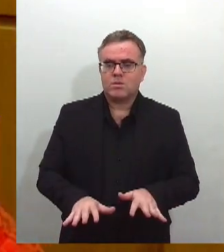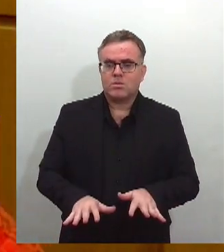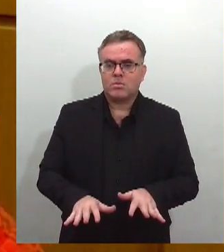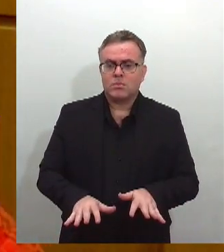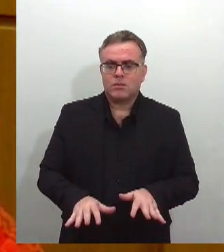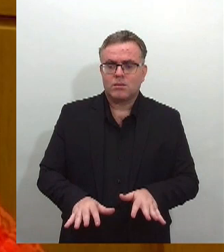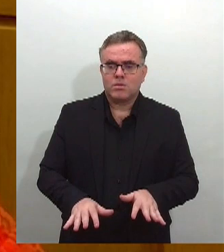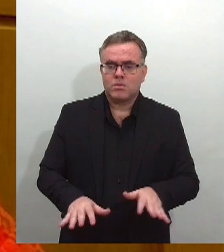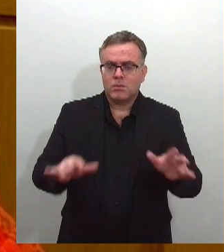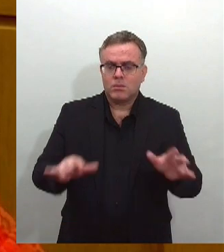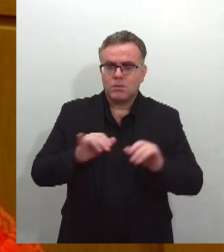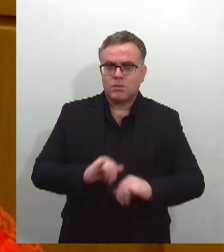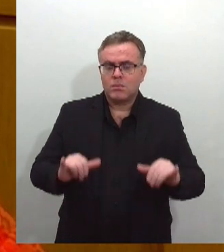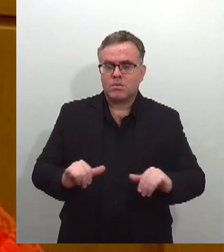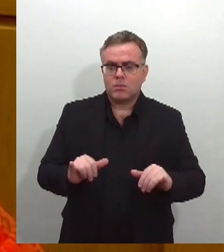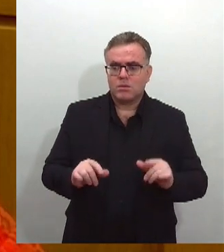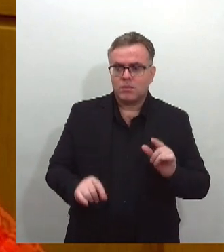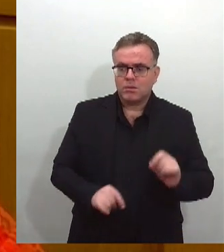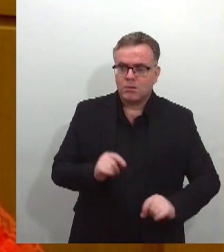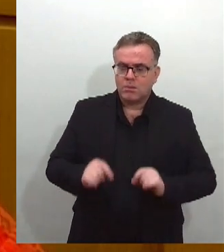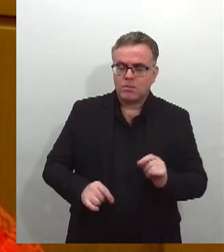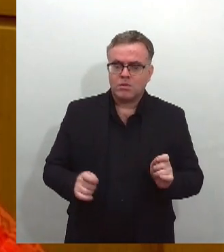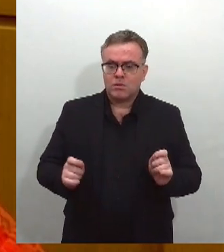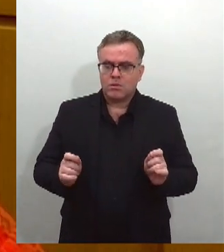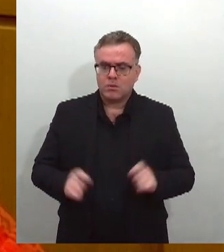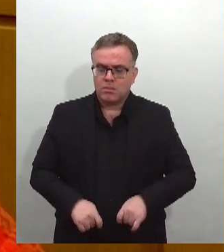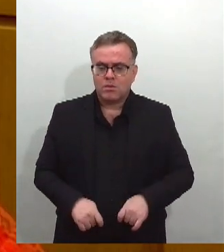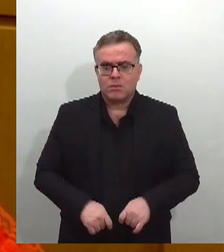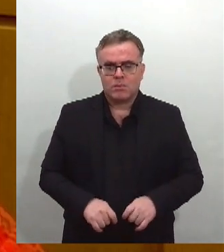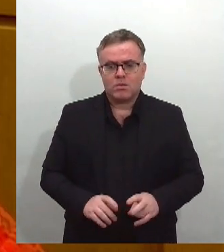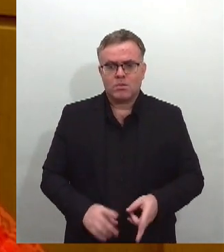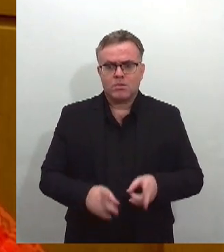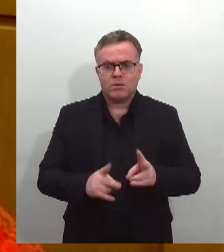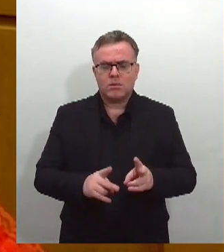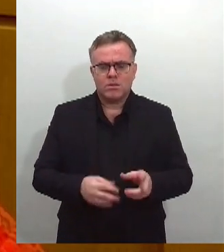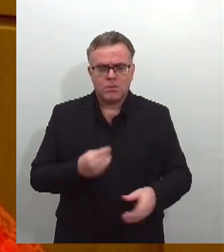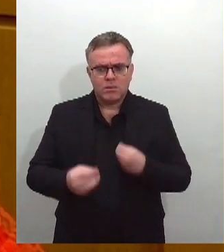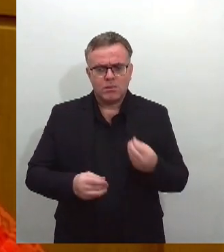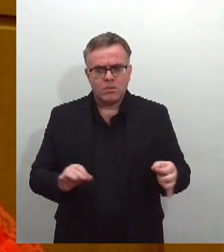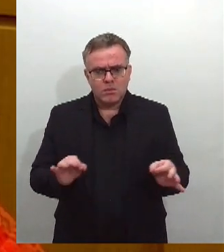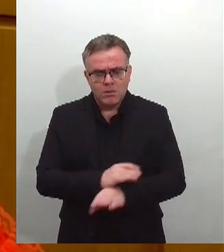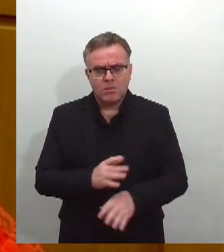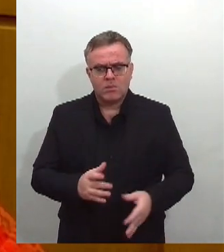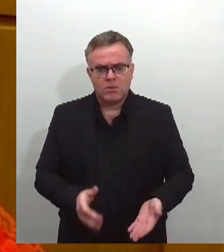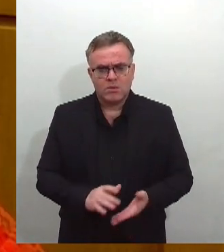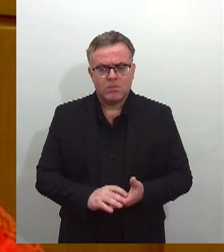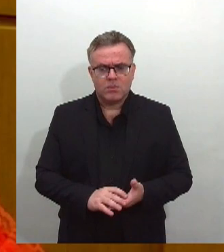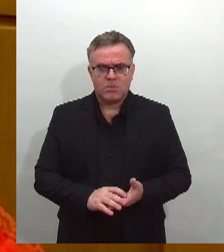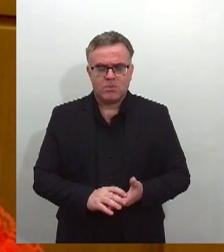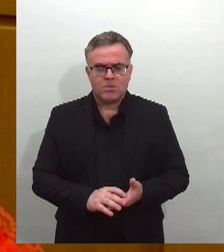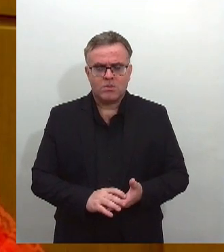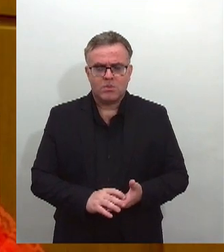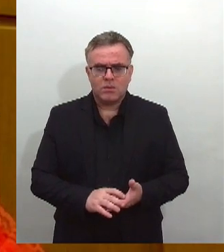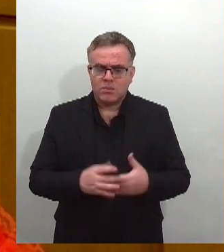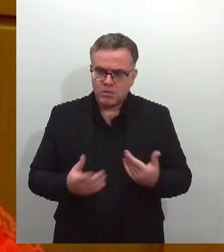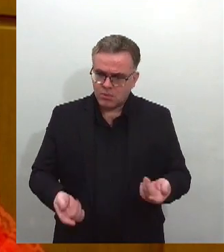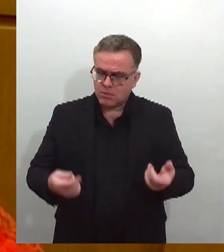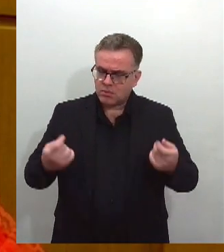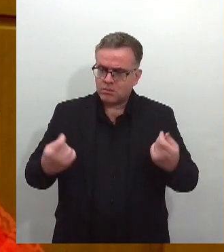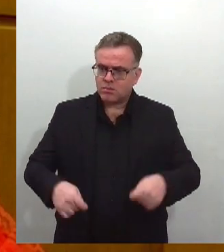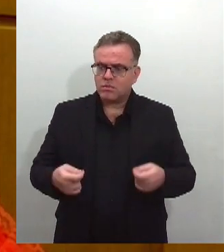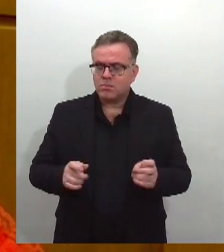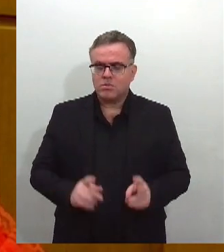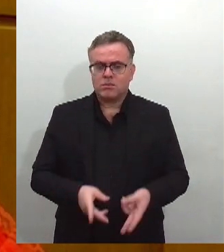processo, iniciativas, programas de inclusão, deveria, independentemente dessa